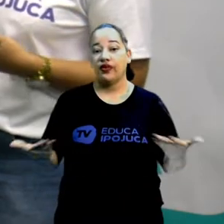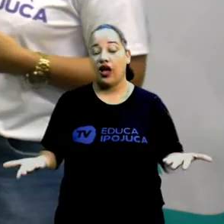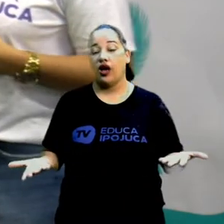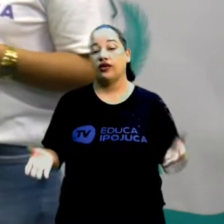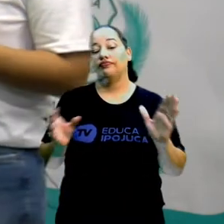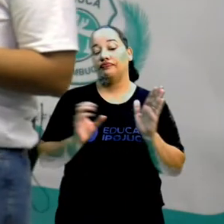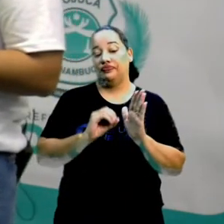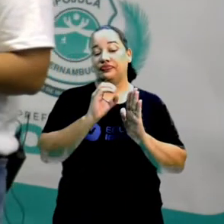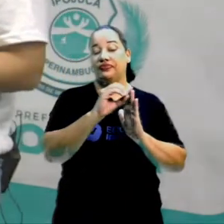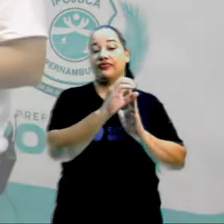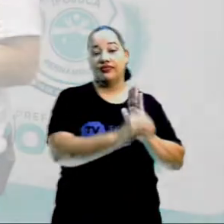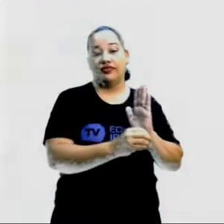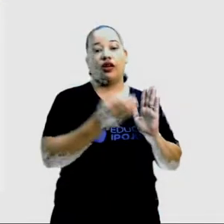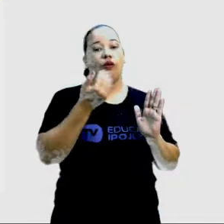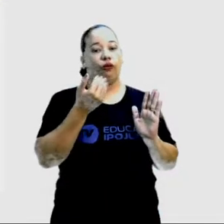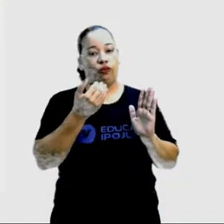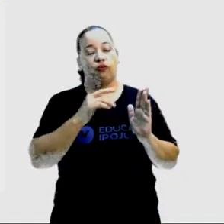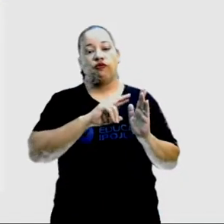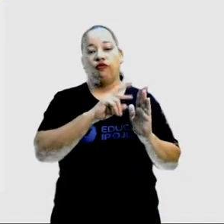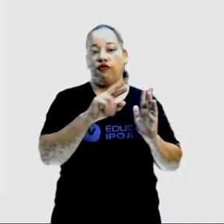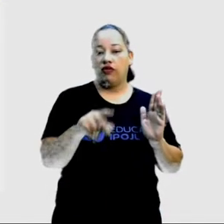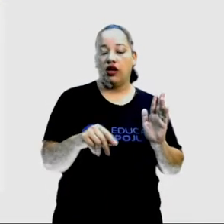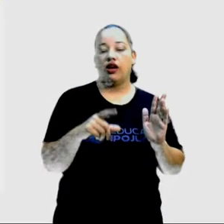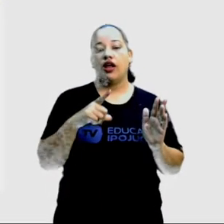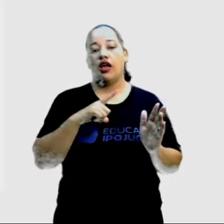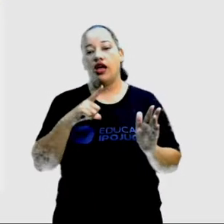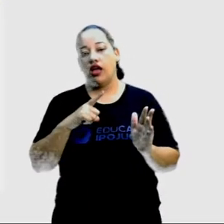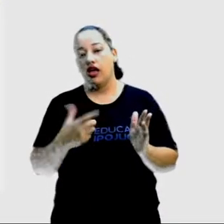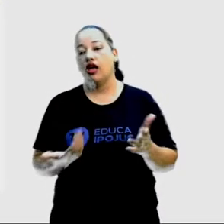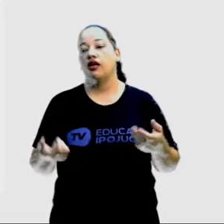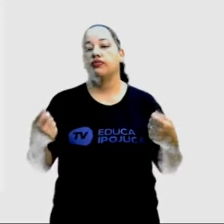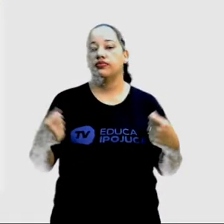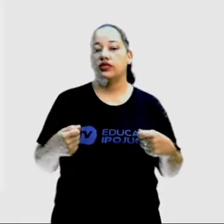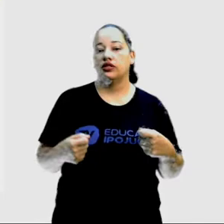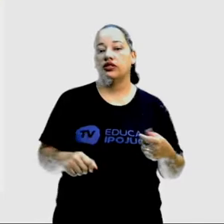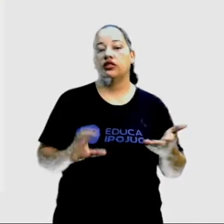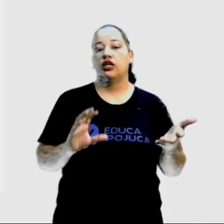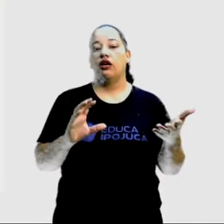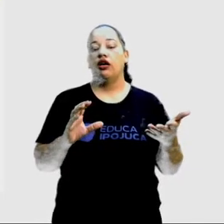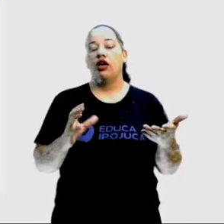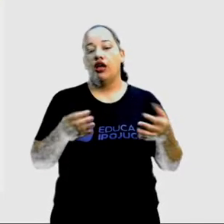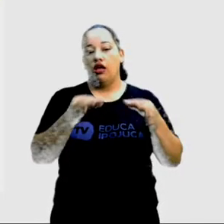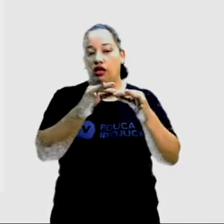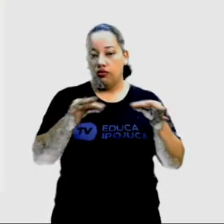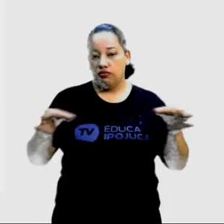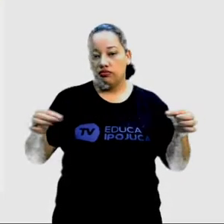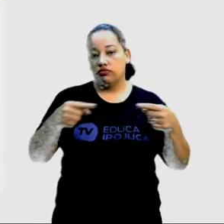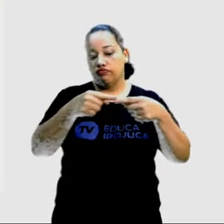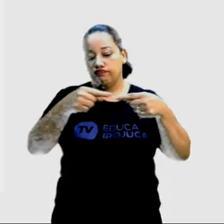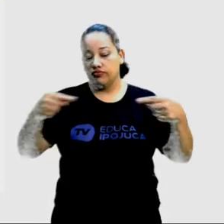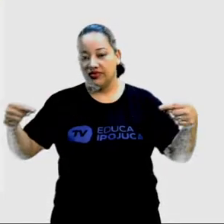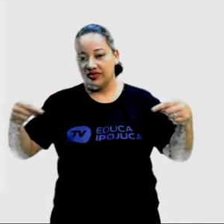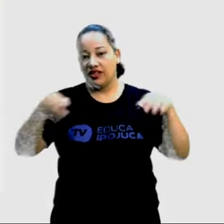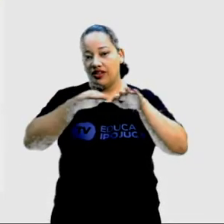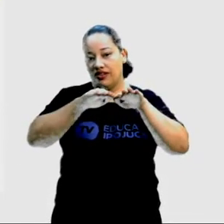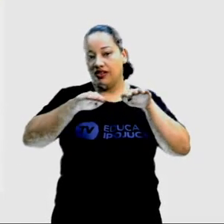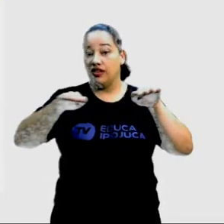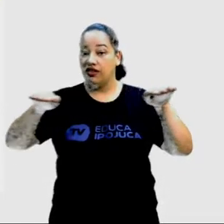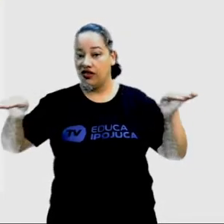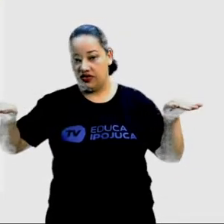Cadeia alimentar é uma sequência linear, ou seja, é reta,